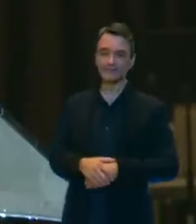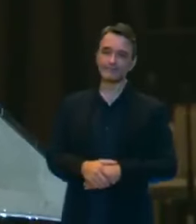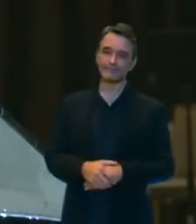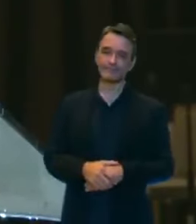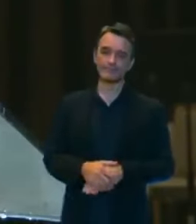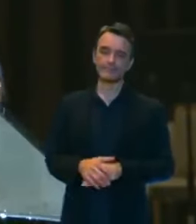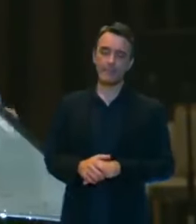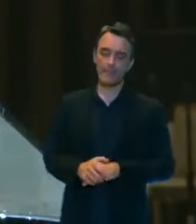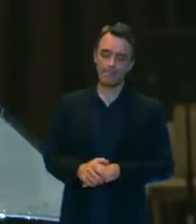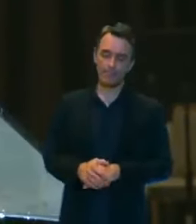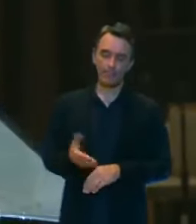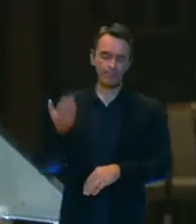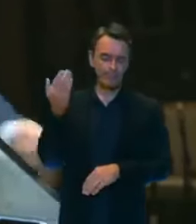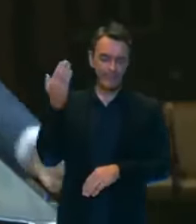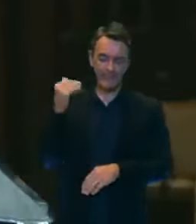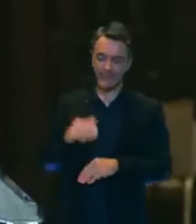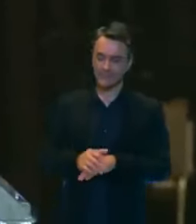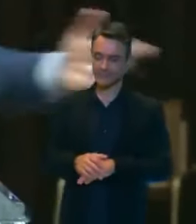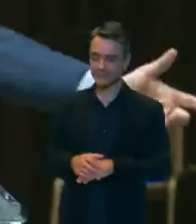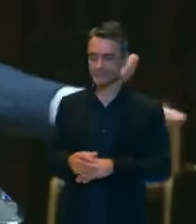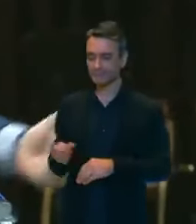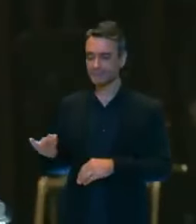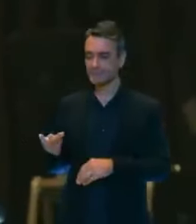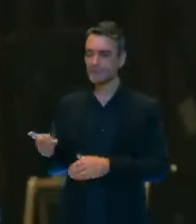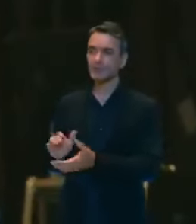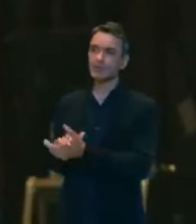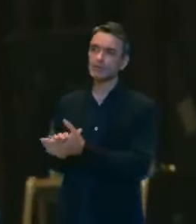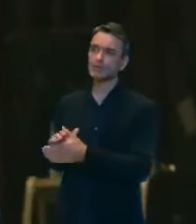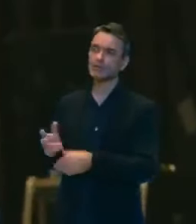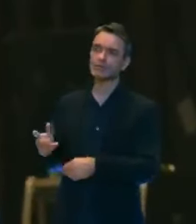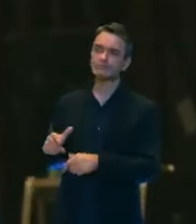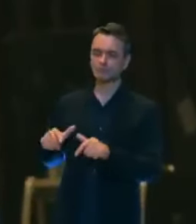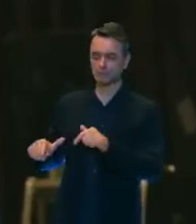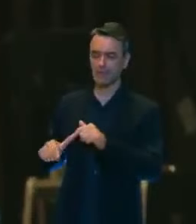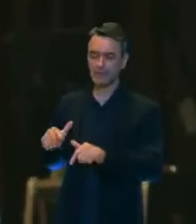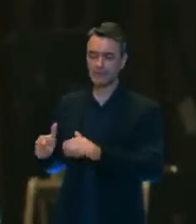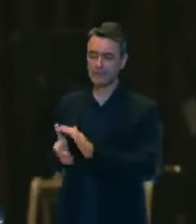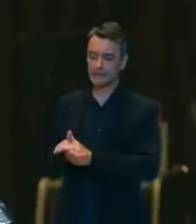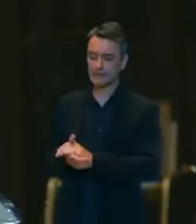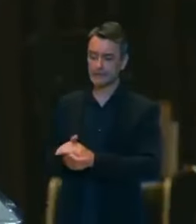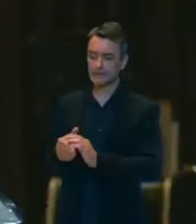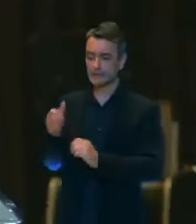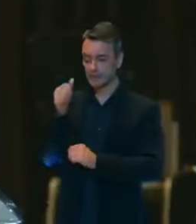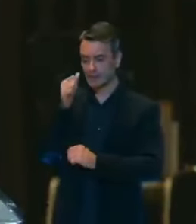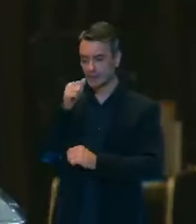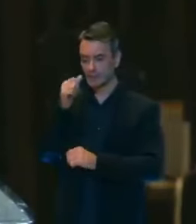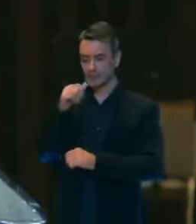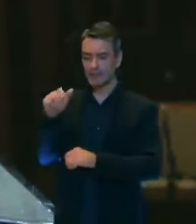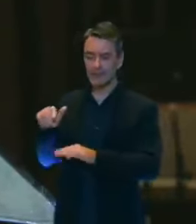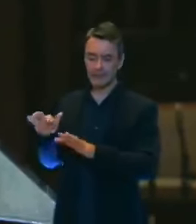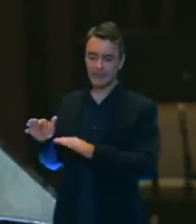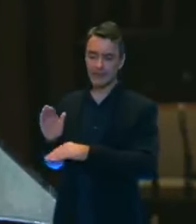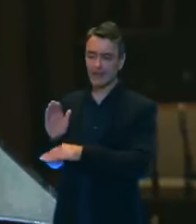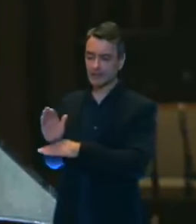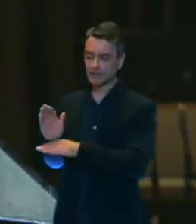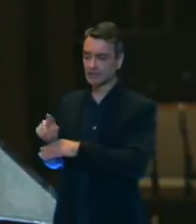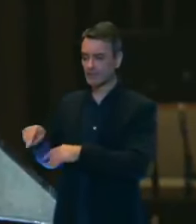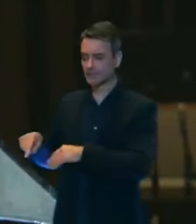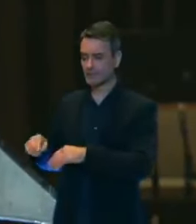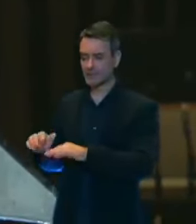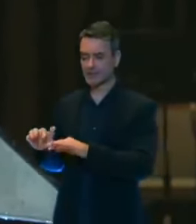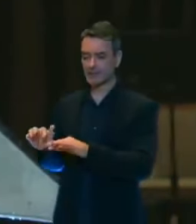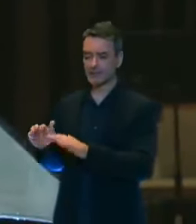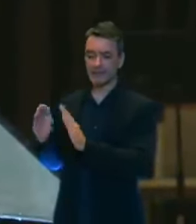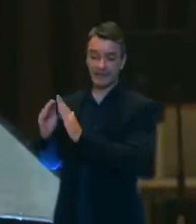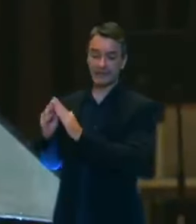isso já há um tempo atrás, eu e a Sil trabalhando, ela trabalhava também, tinha uma senhora que ajudava a gente em casa. E eu fui orar.